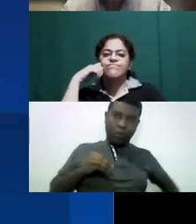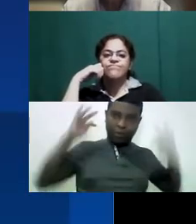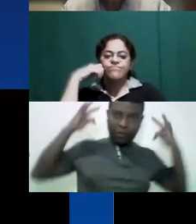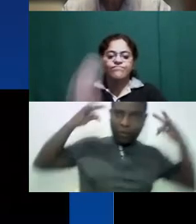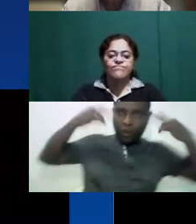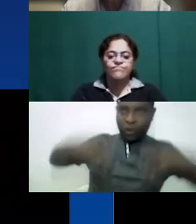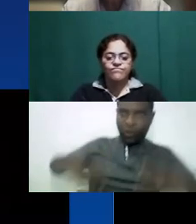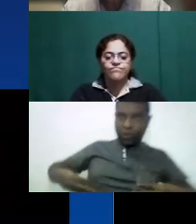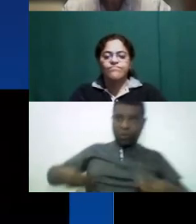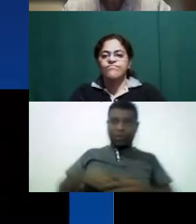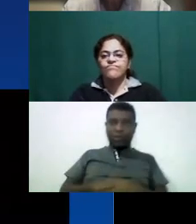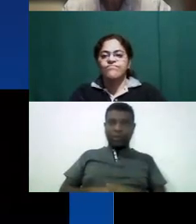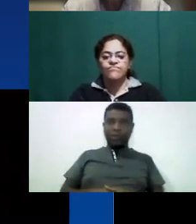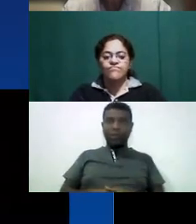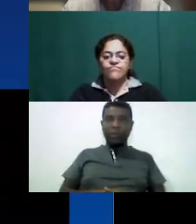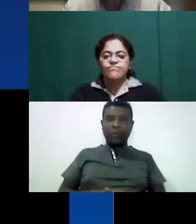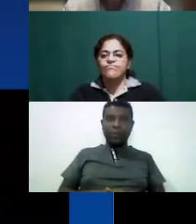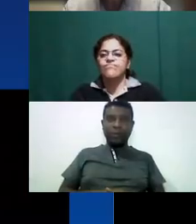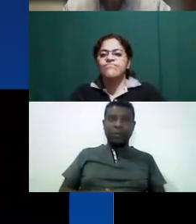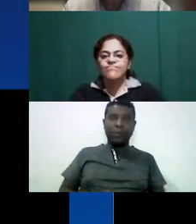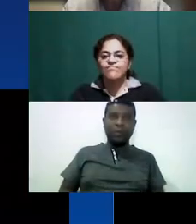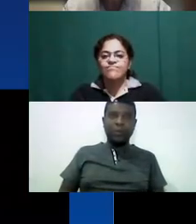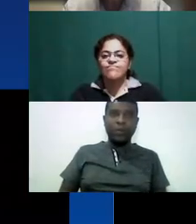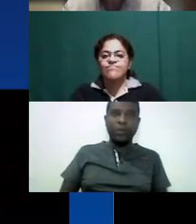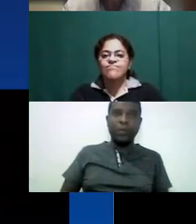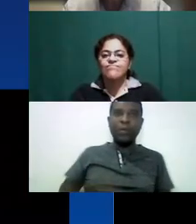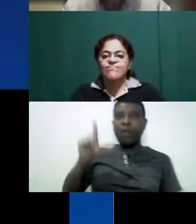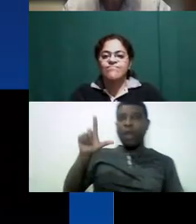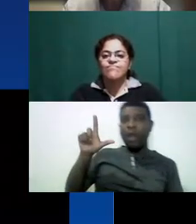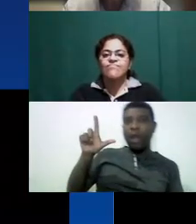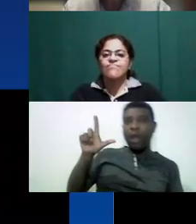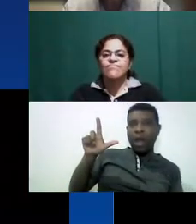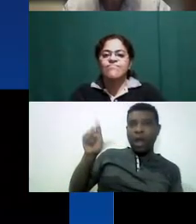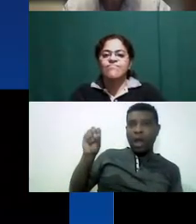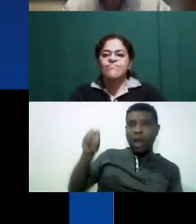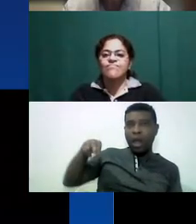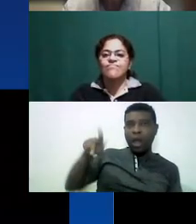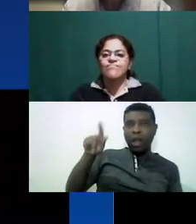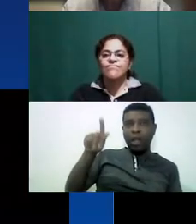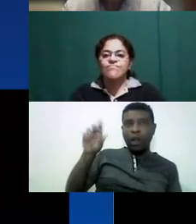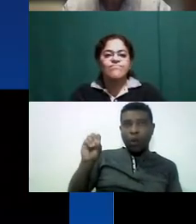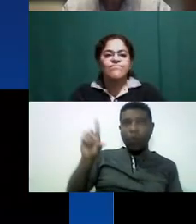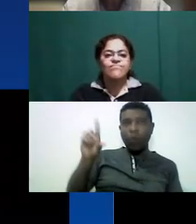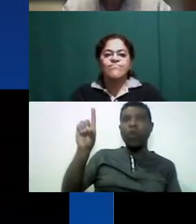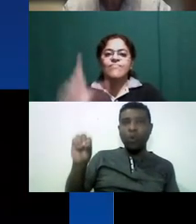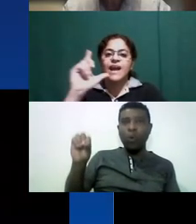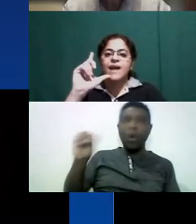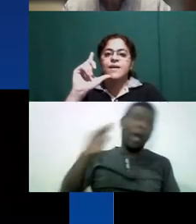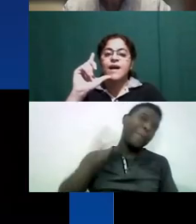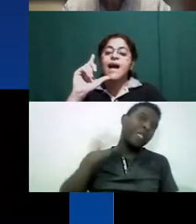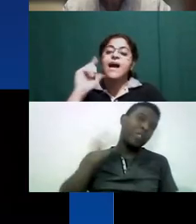O longo do pescoço, aquele músculo que eu mostrei para vocês, né? Esse aqui, ó, longo do pescoço. Ele tem